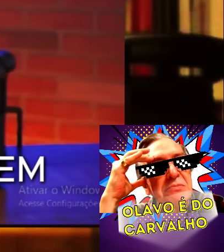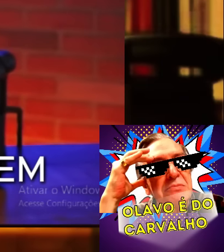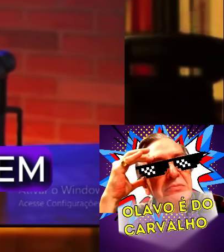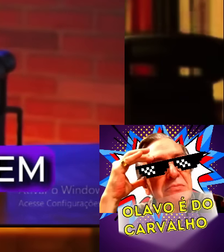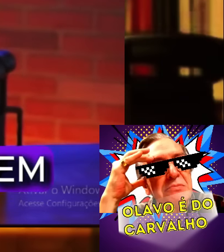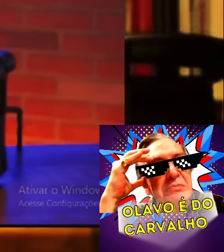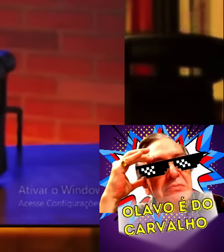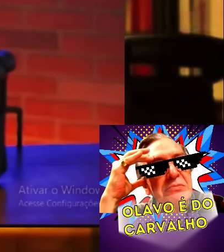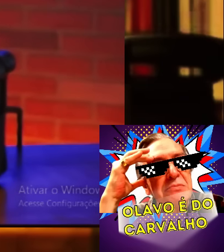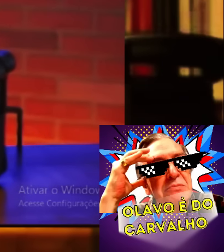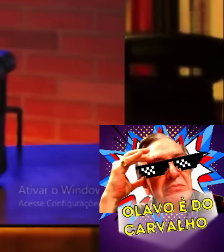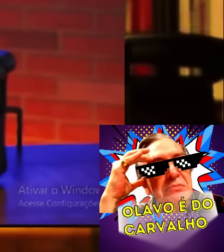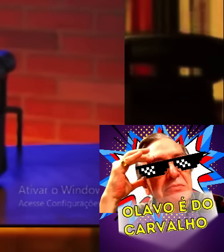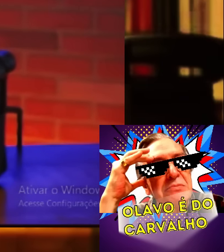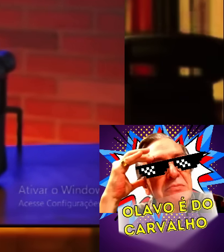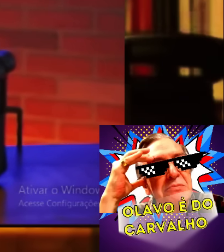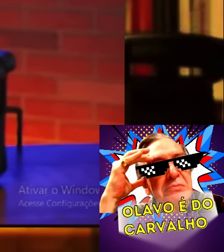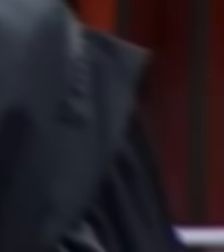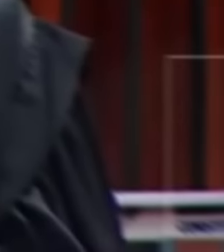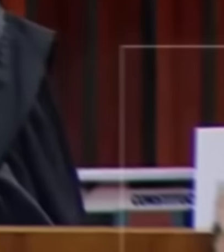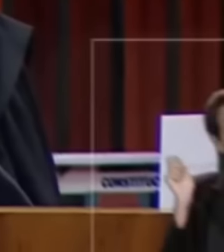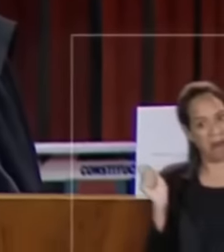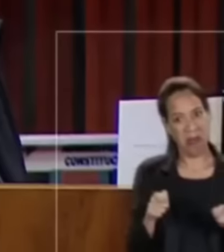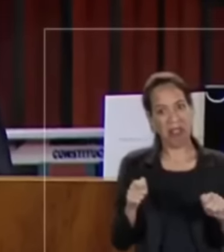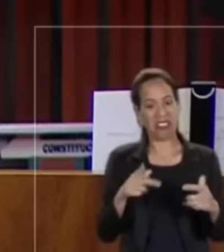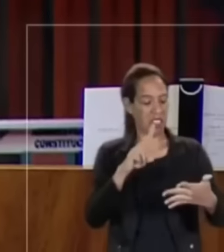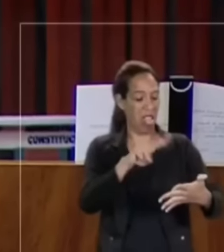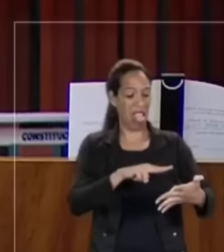mais vocês me perseguem, mais portas vocês abrem.